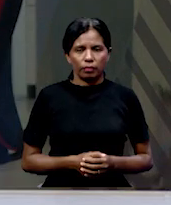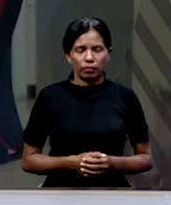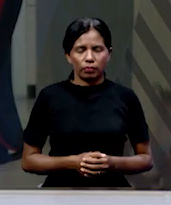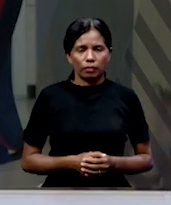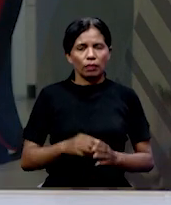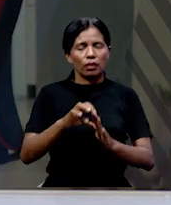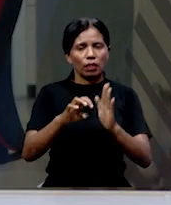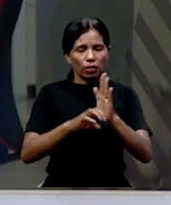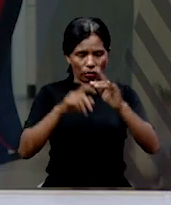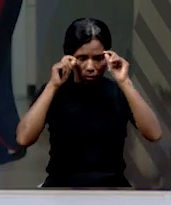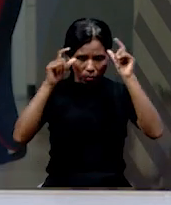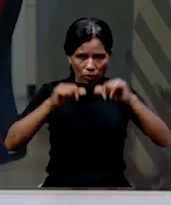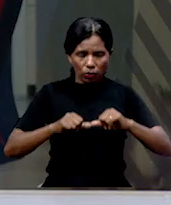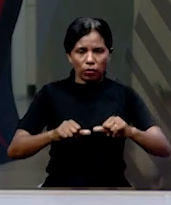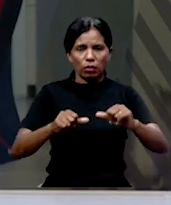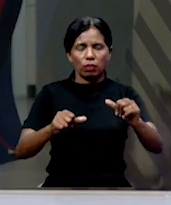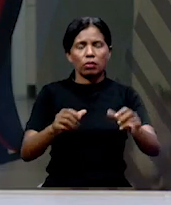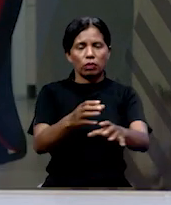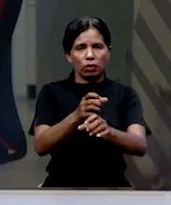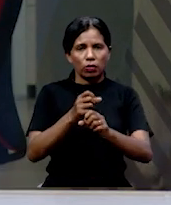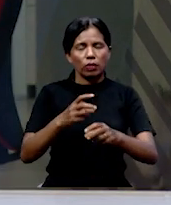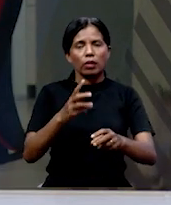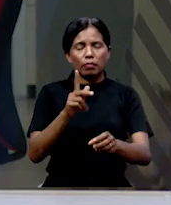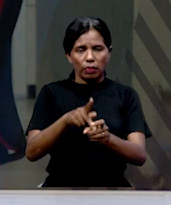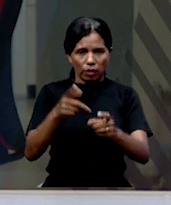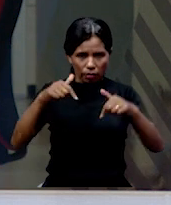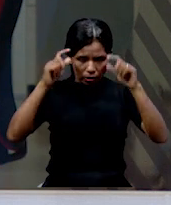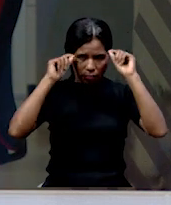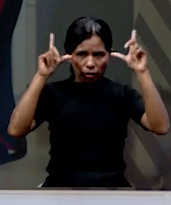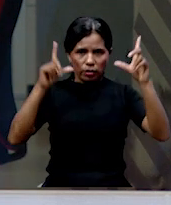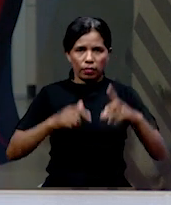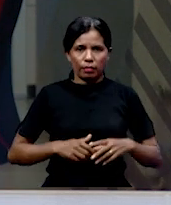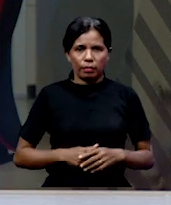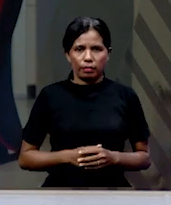Estado Timor-Leste continua a defender dadaqadoras mai Timor-Leste.